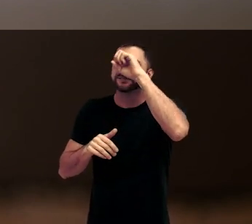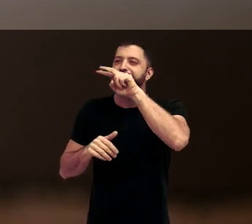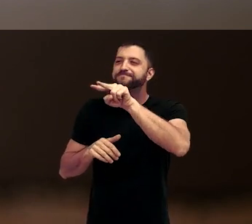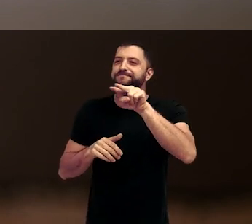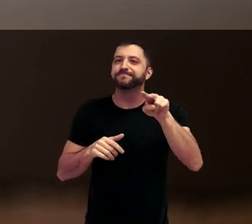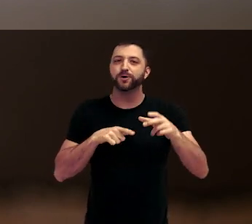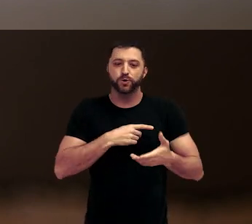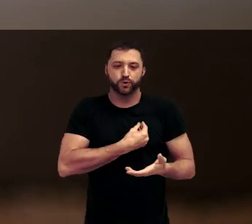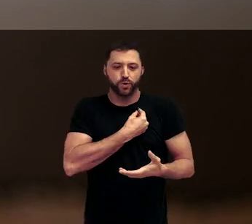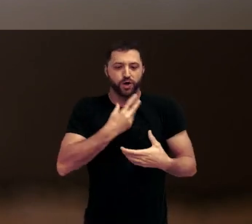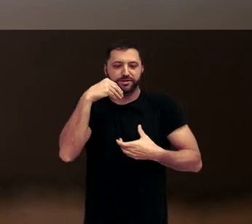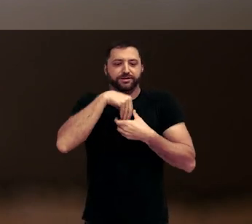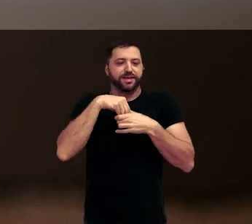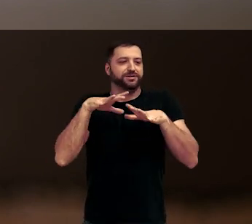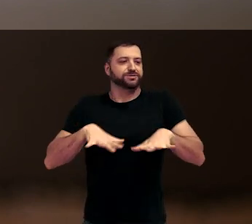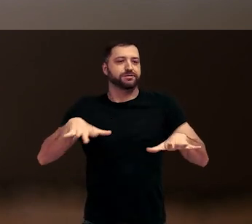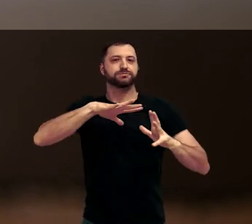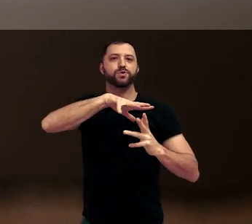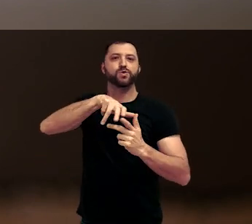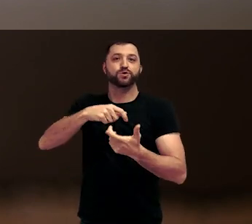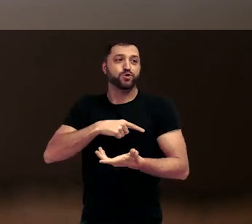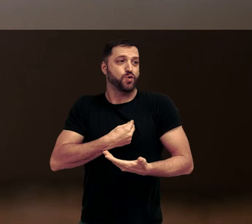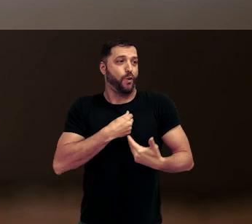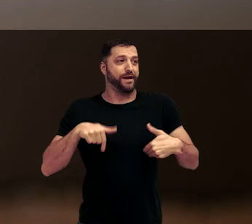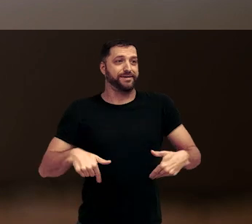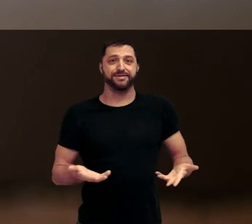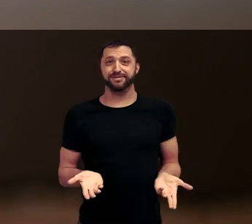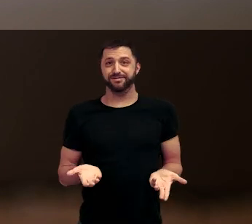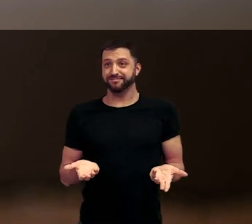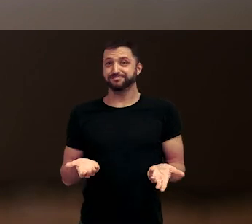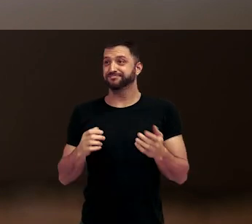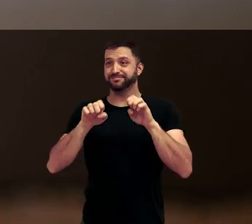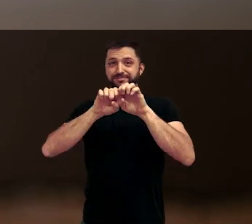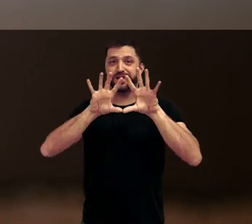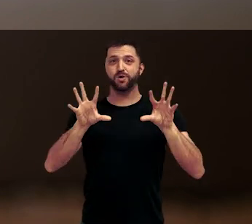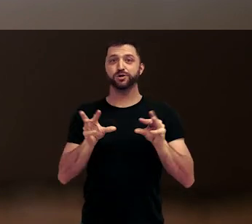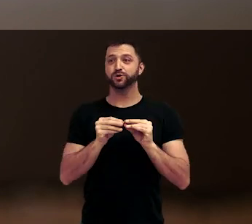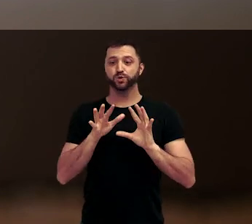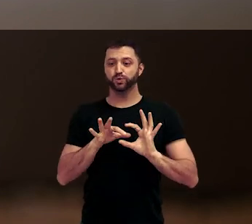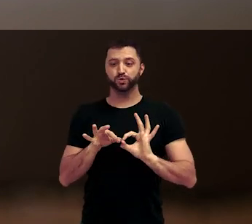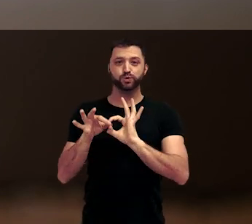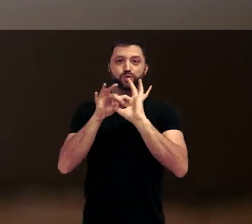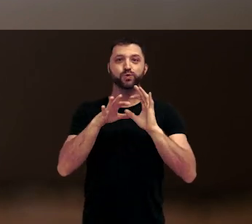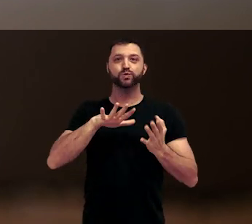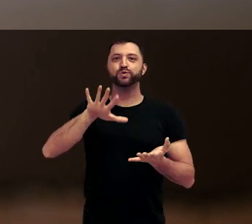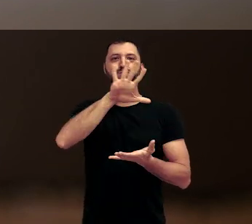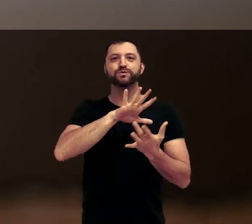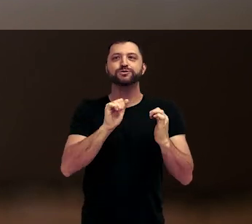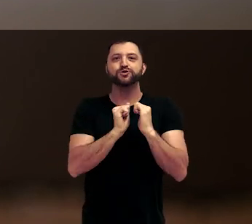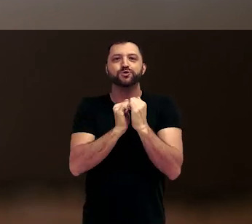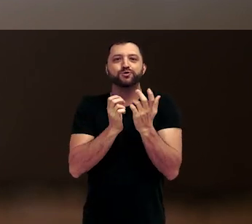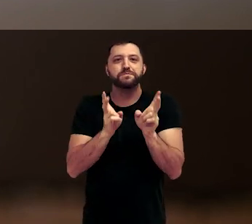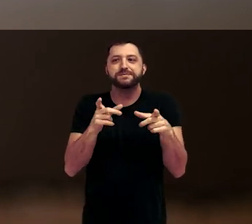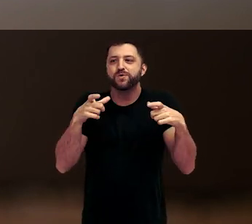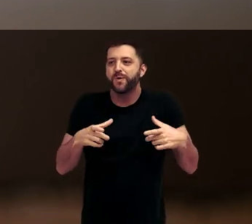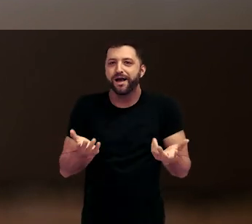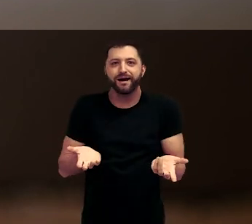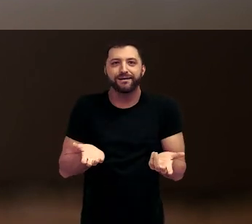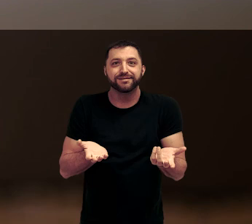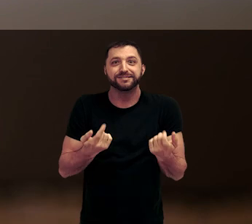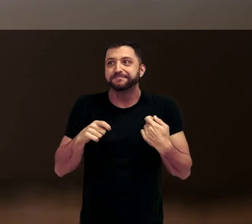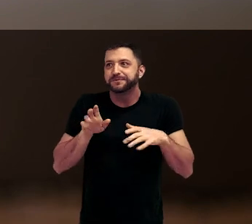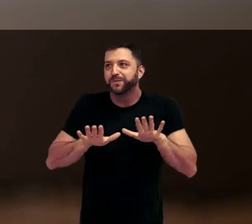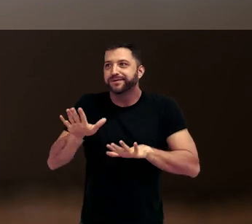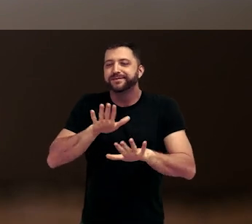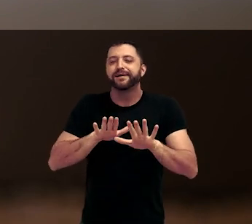eu preciso dele. Eu estou inserida neste movimento, neste ecossistema que é todo